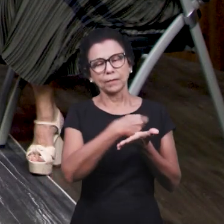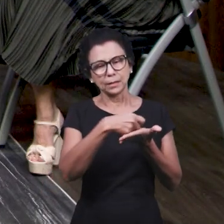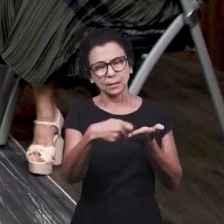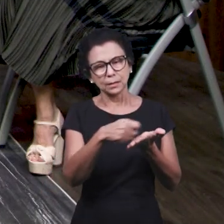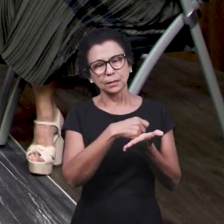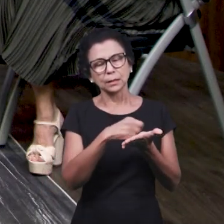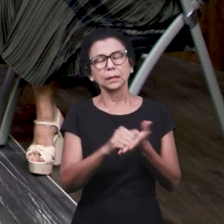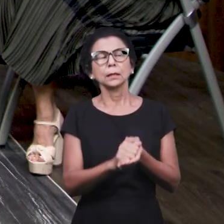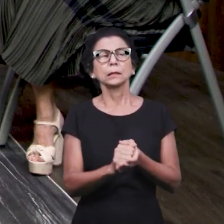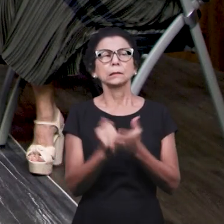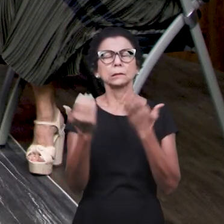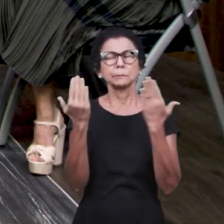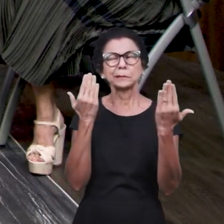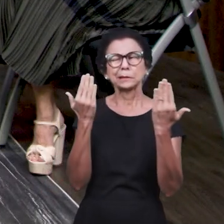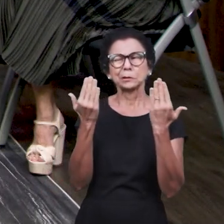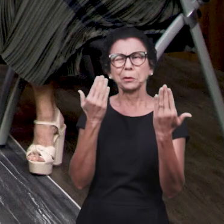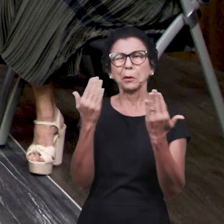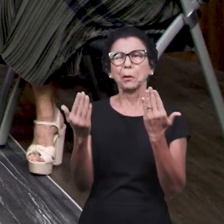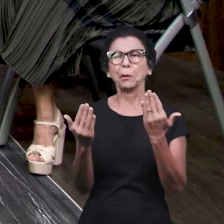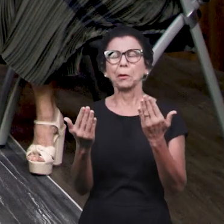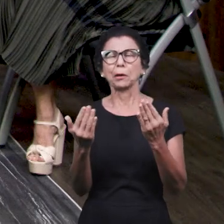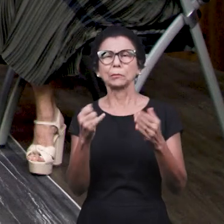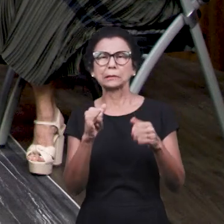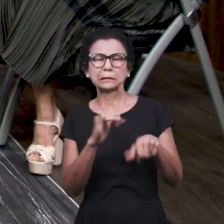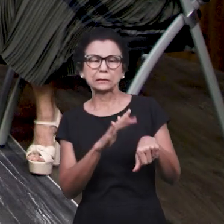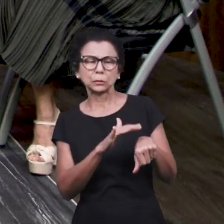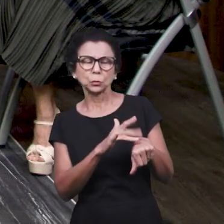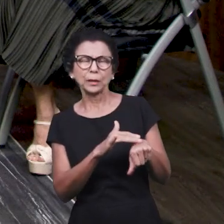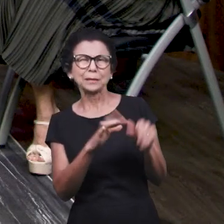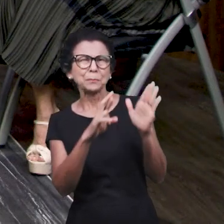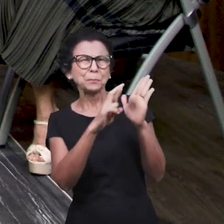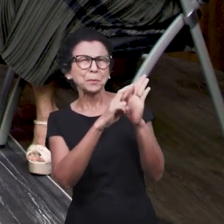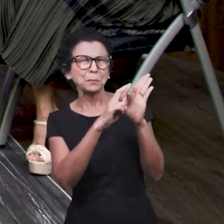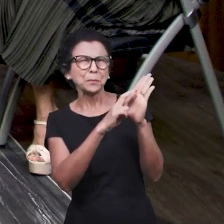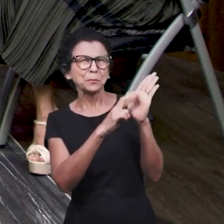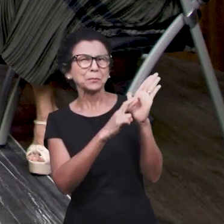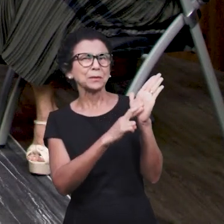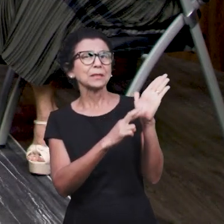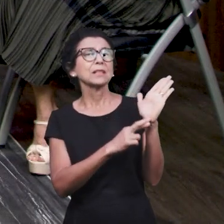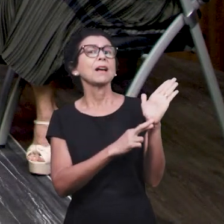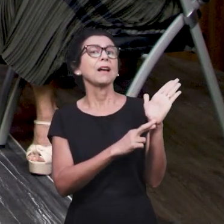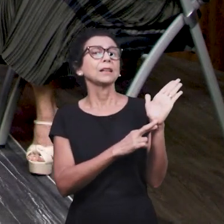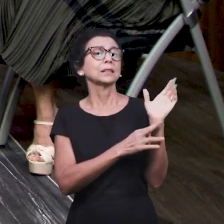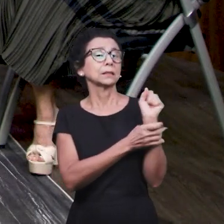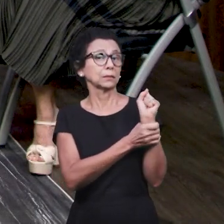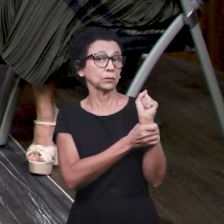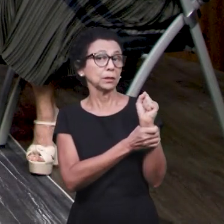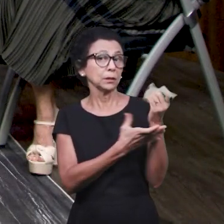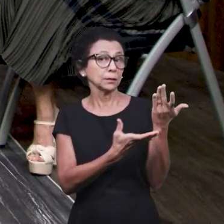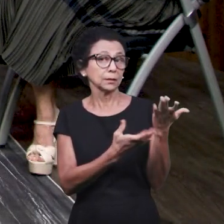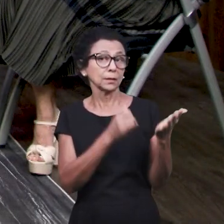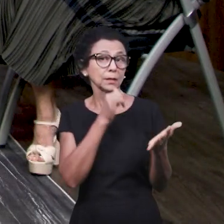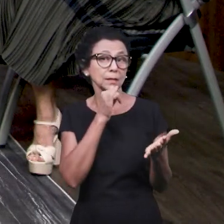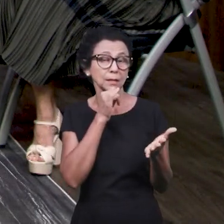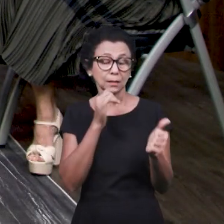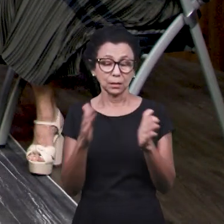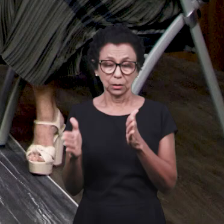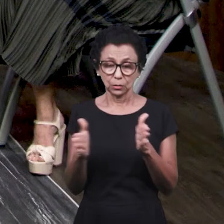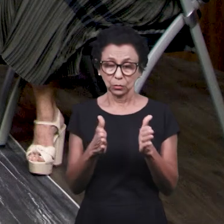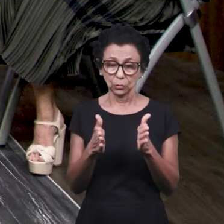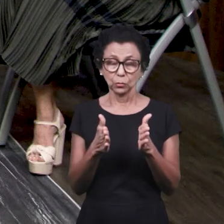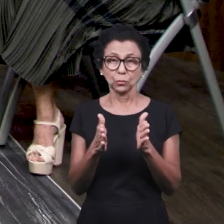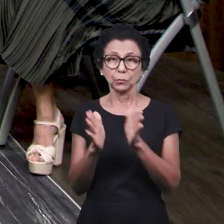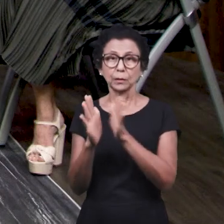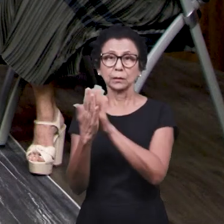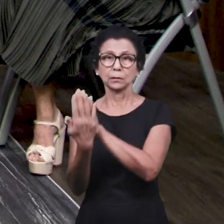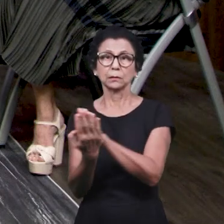tipo de doença. E tem muitas regras. Regra de segurança, por exemplo. Durante o período de intercâmbio não